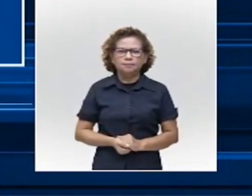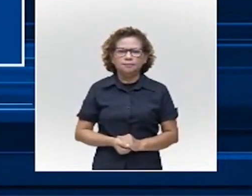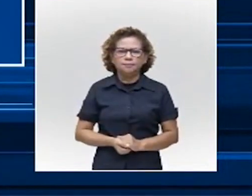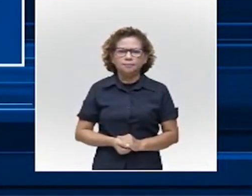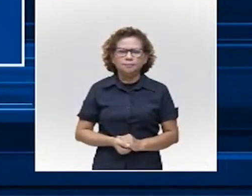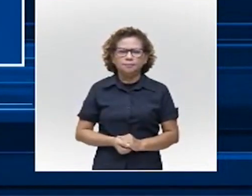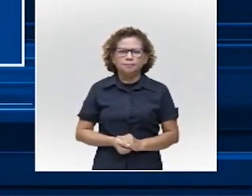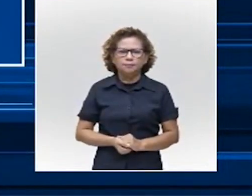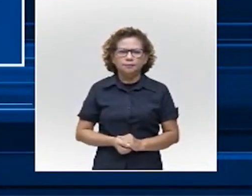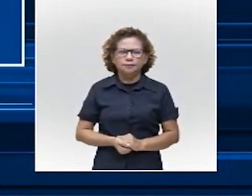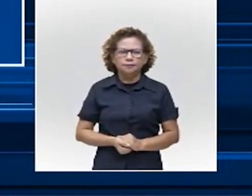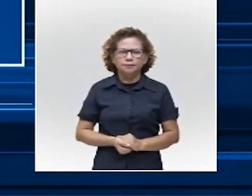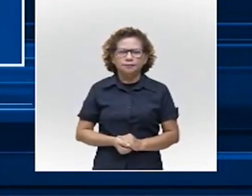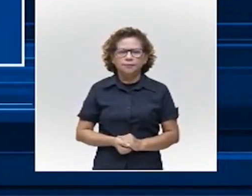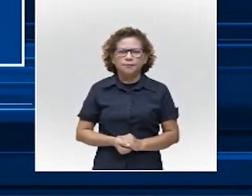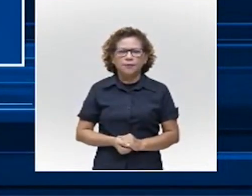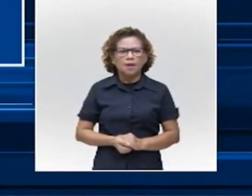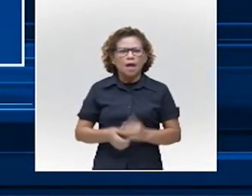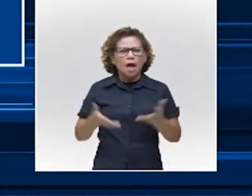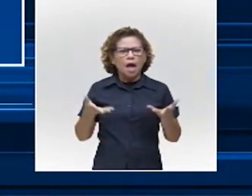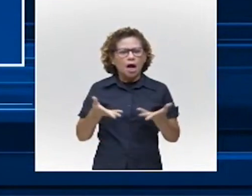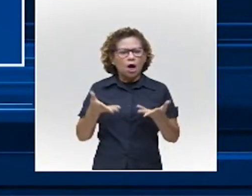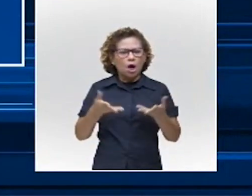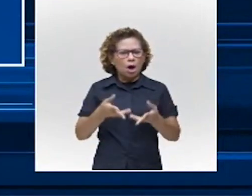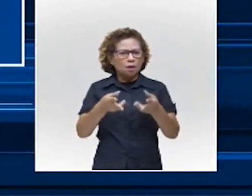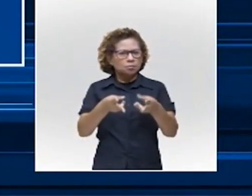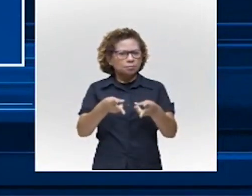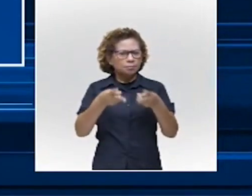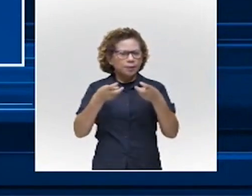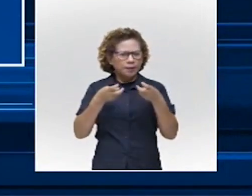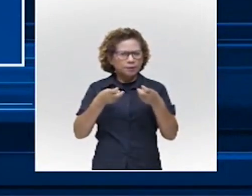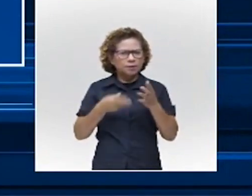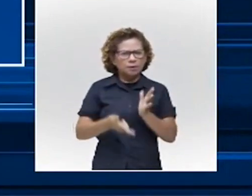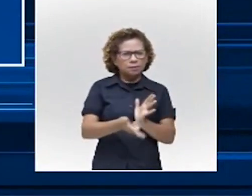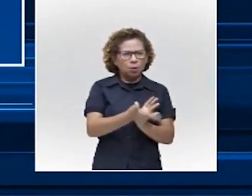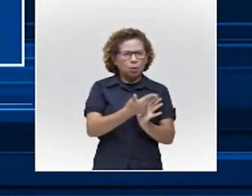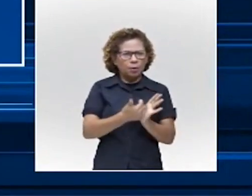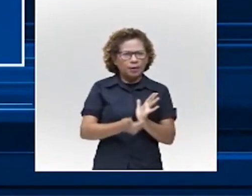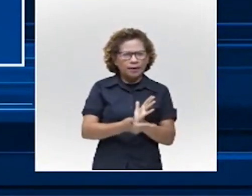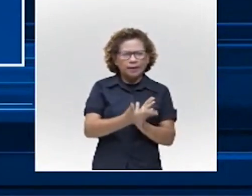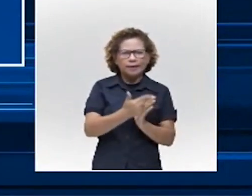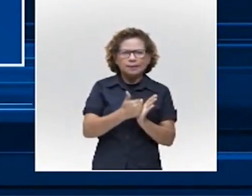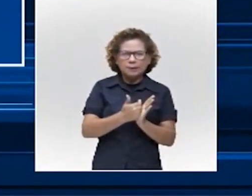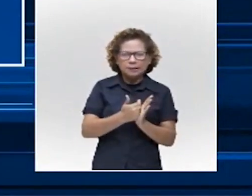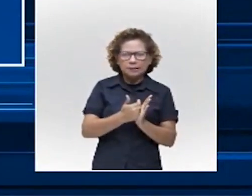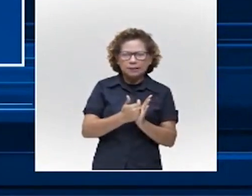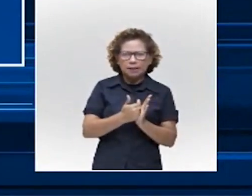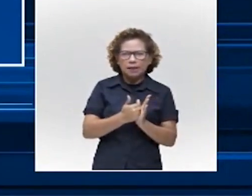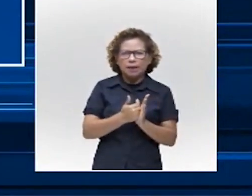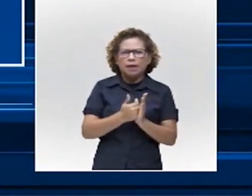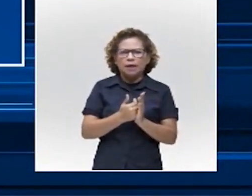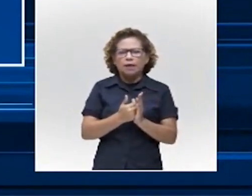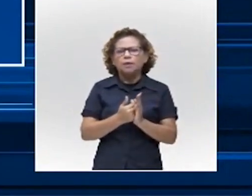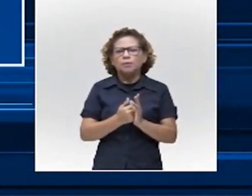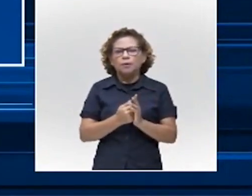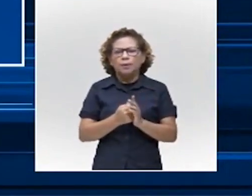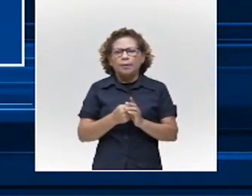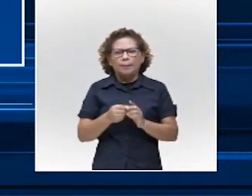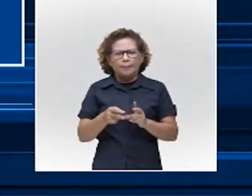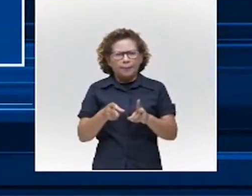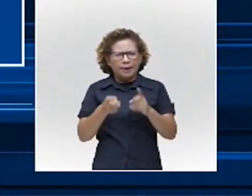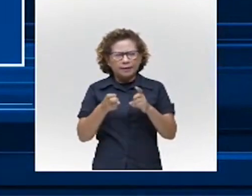dessas aplicações, aliás, primeiro temos que reconhecer quais são os elementos do triângulo retângulo, tá bom?